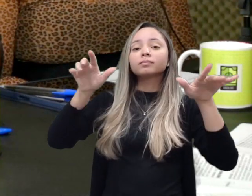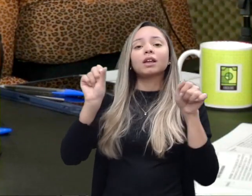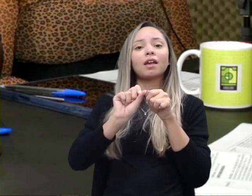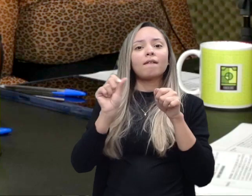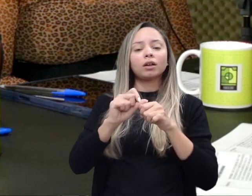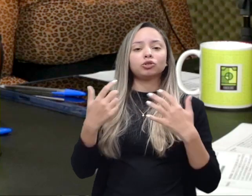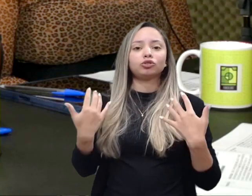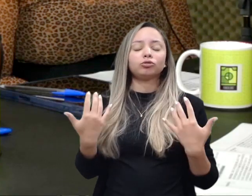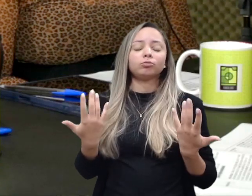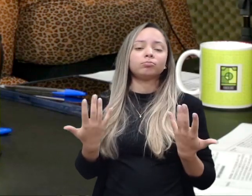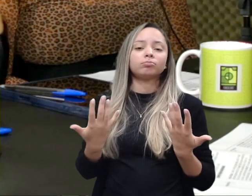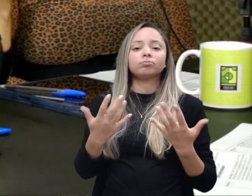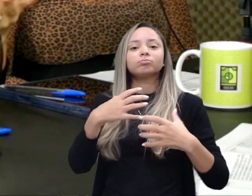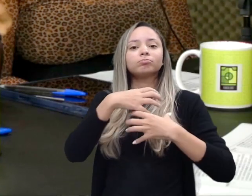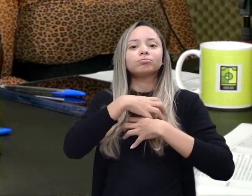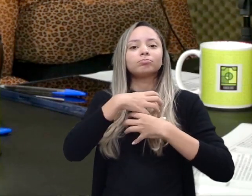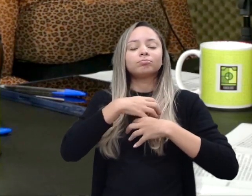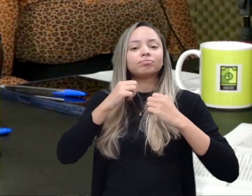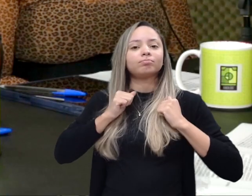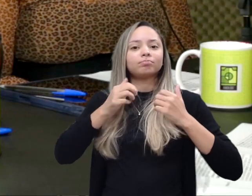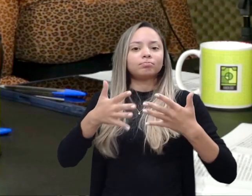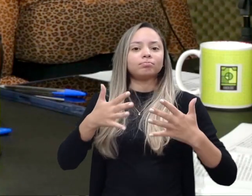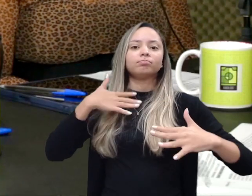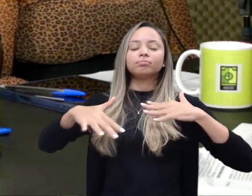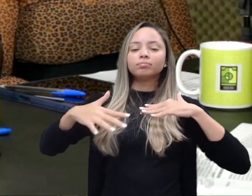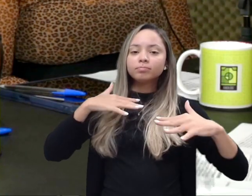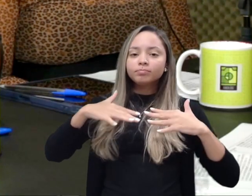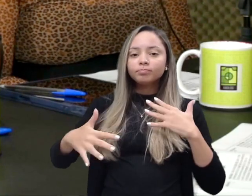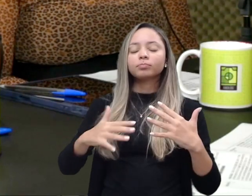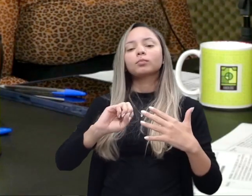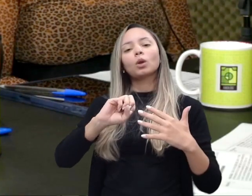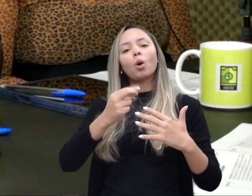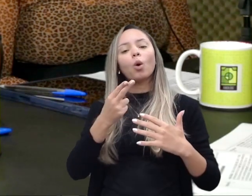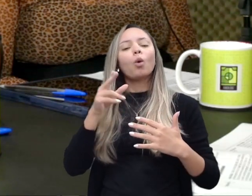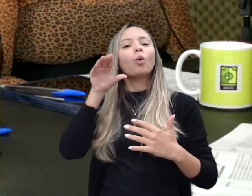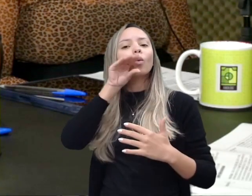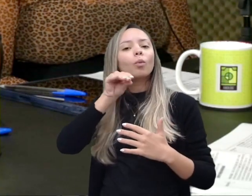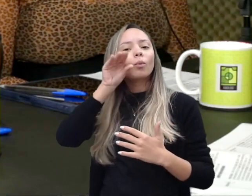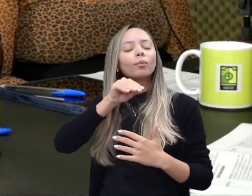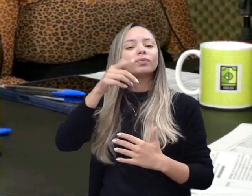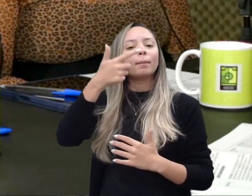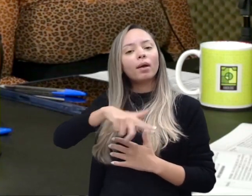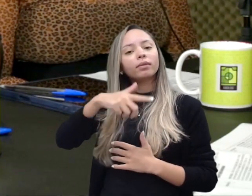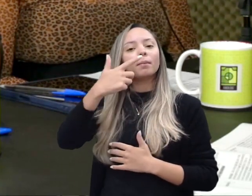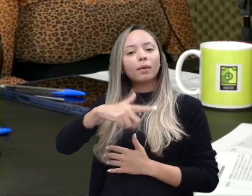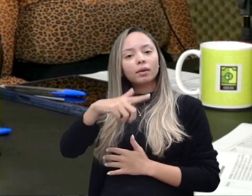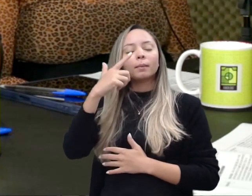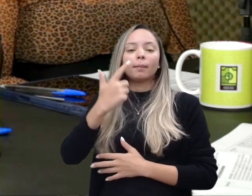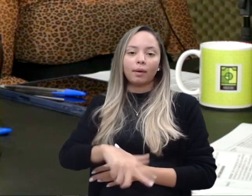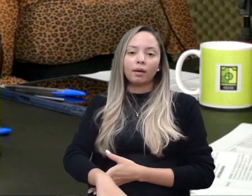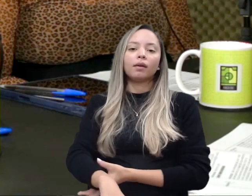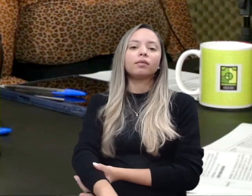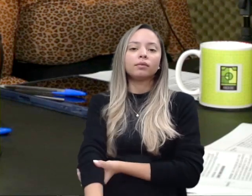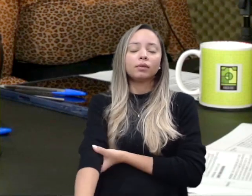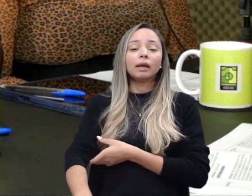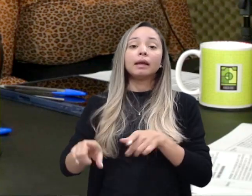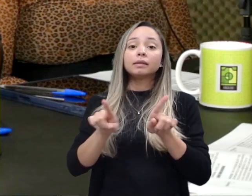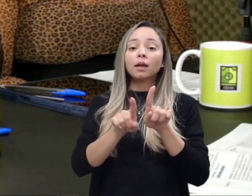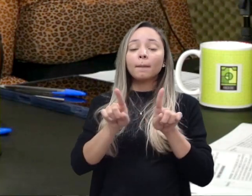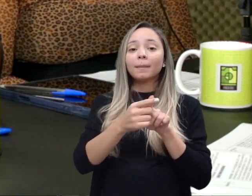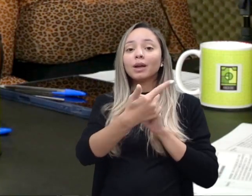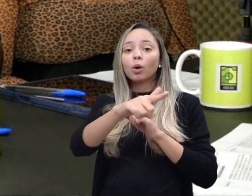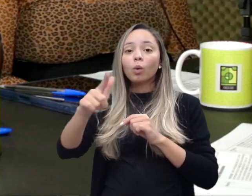tem uma sensibilidade maior, que tem uma ecolalia, quando a gente vê crianças convivendo com outros alunos que têm